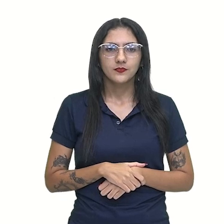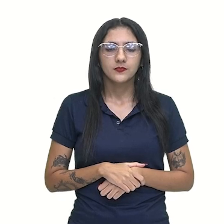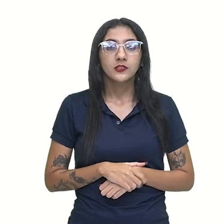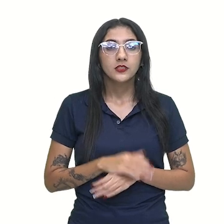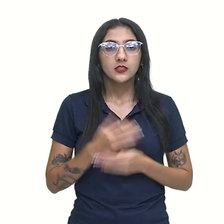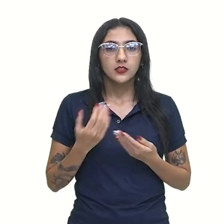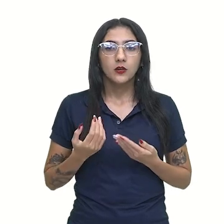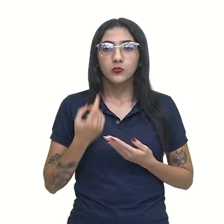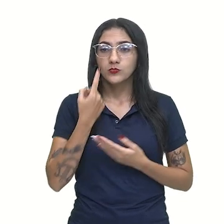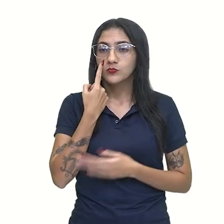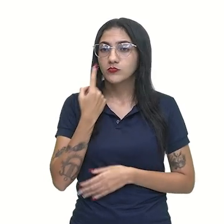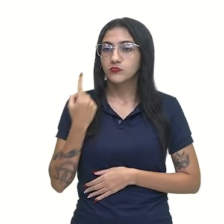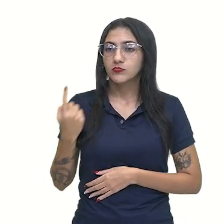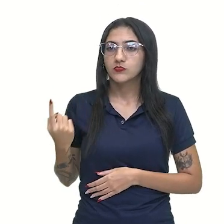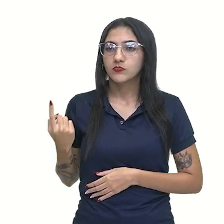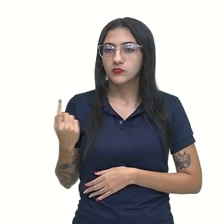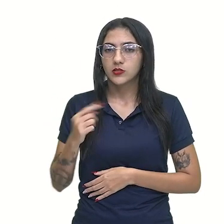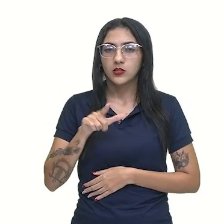lucro, né?